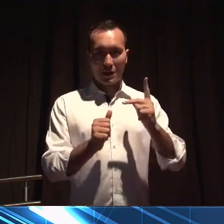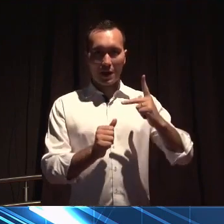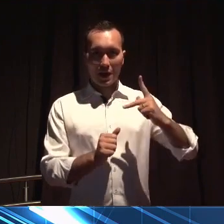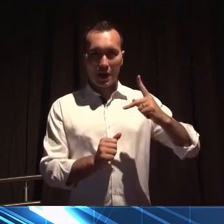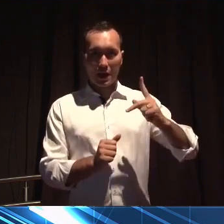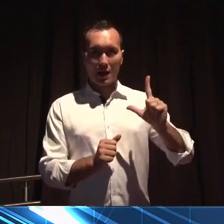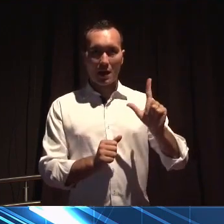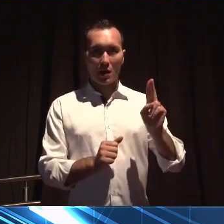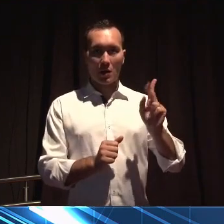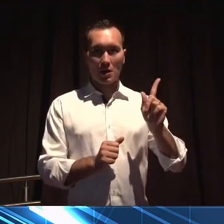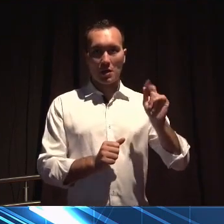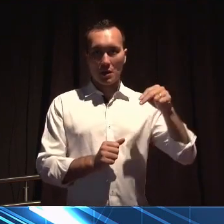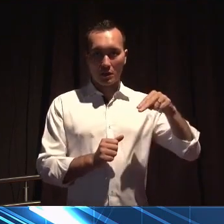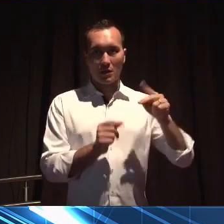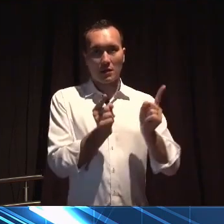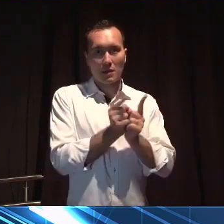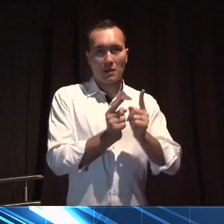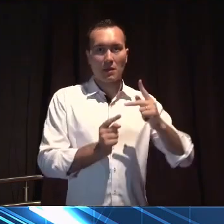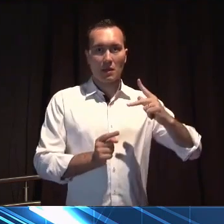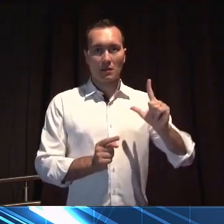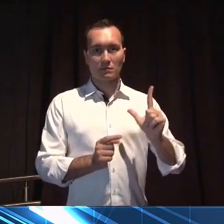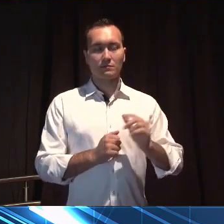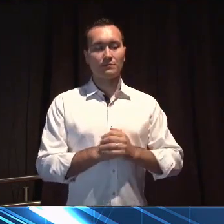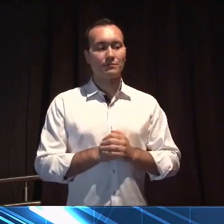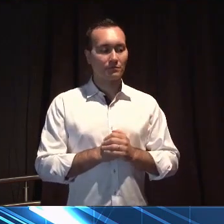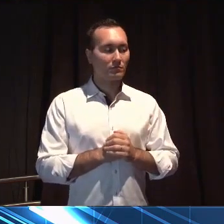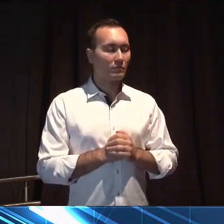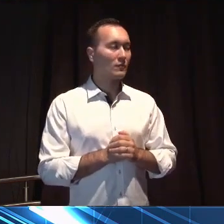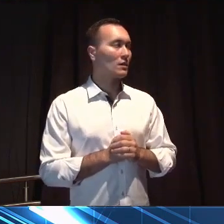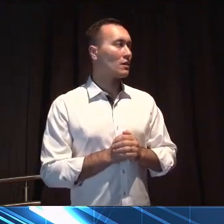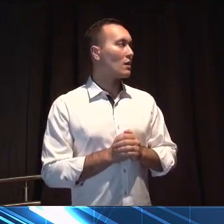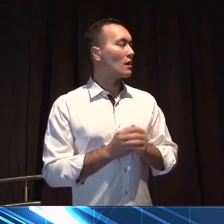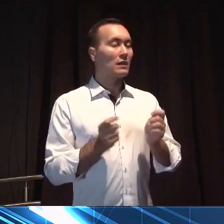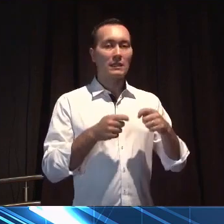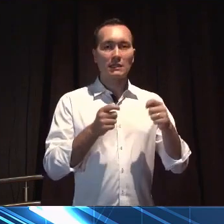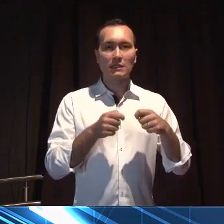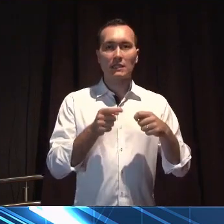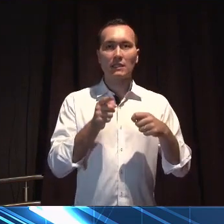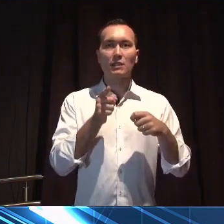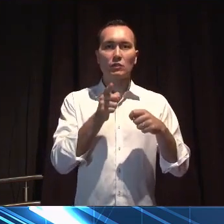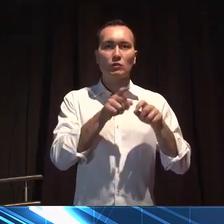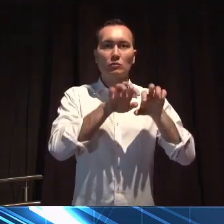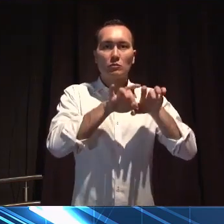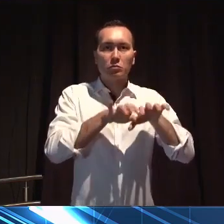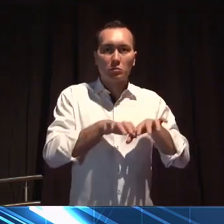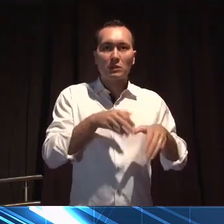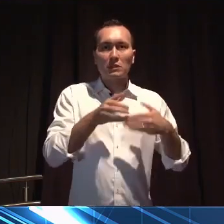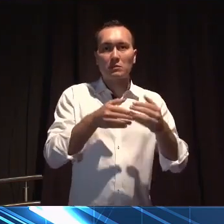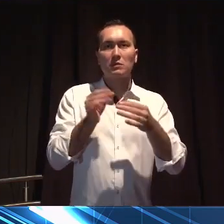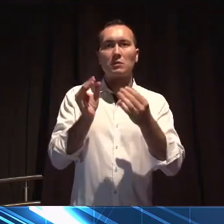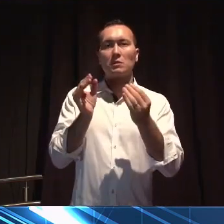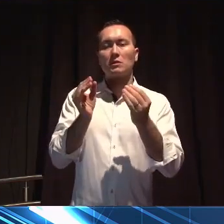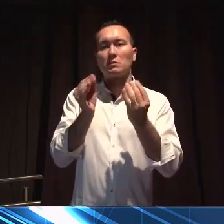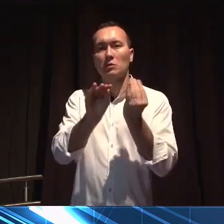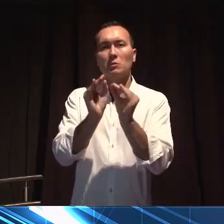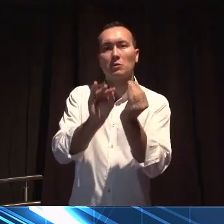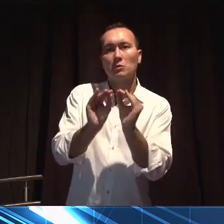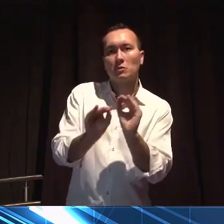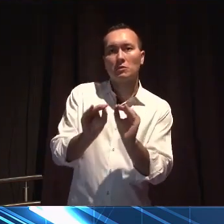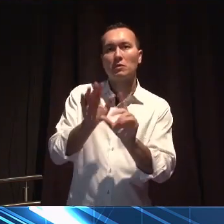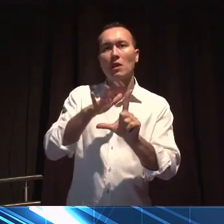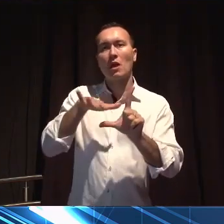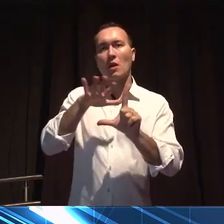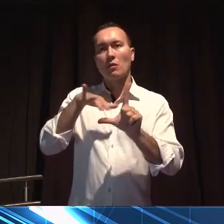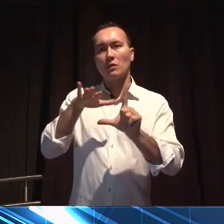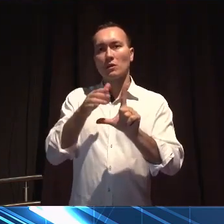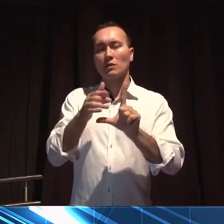Forge Deploy. Ele vai fazer bundle no código JavaScript, vai subir ele para a nuvem da Atlassian, depois tu bota Forge